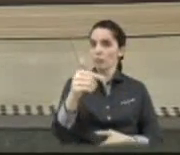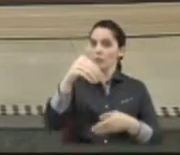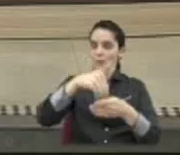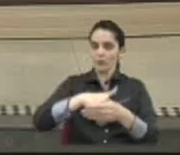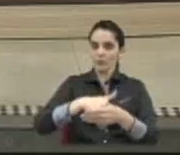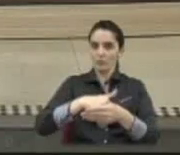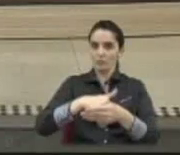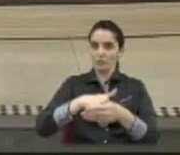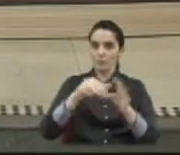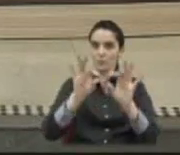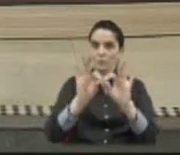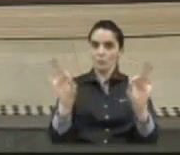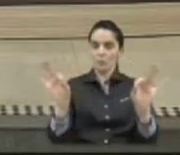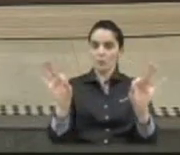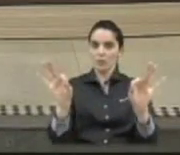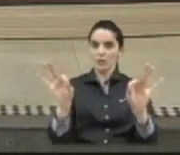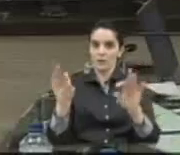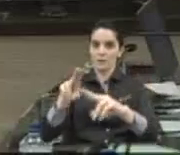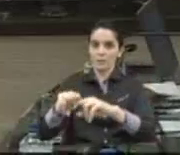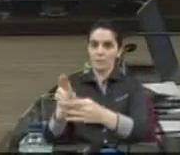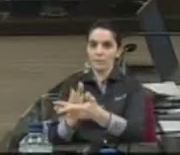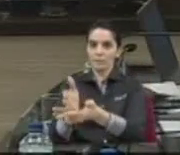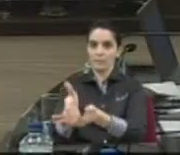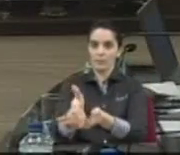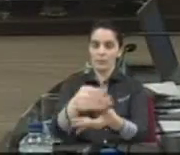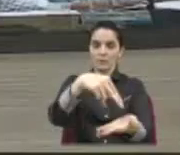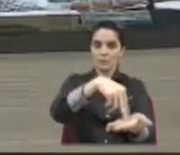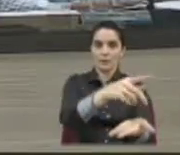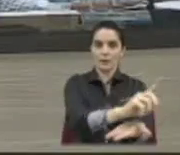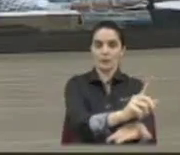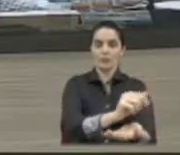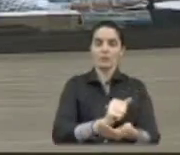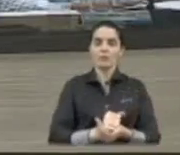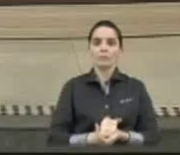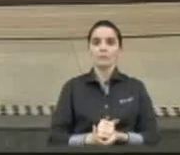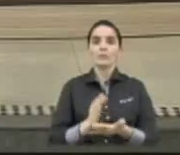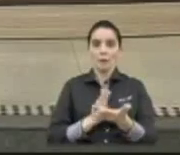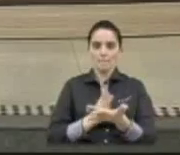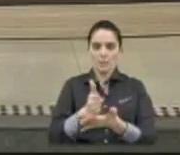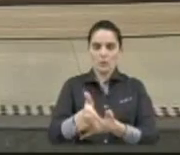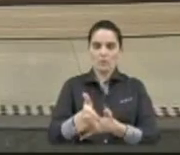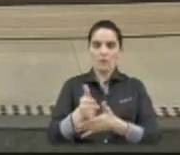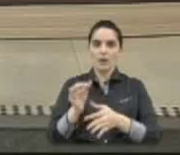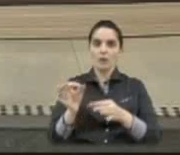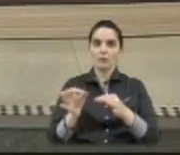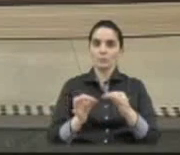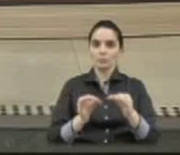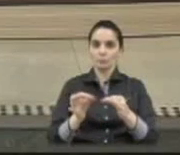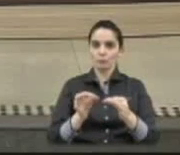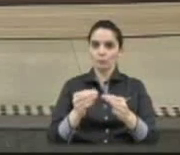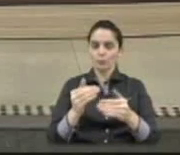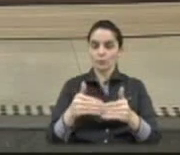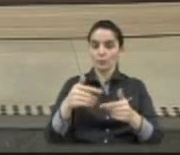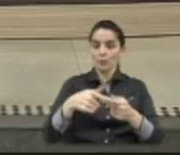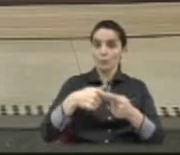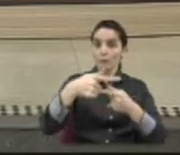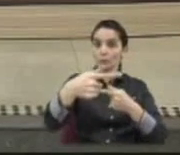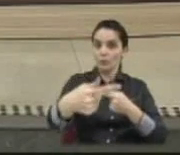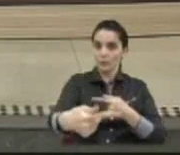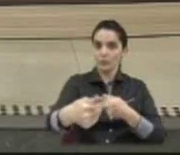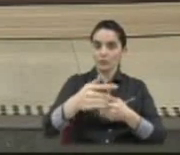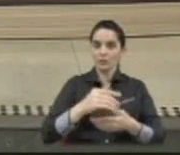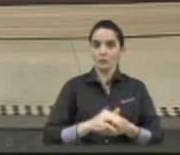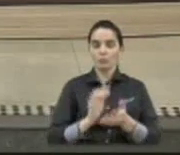havendo, vai à votação, e a votação é simbólica. Os sentados aprovam, os de pé rejeitam. Está aprovado a prorrogação